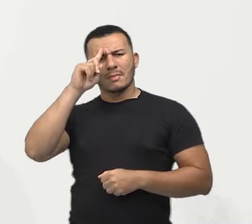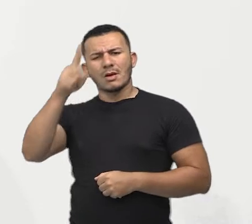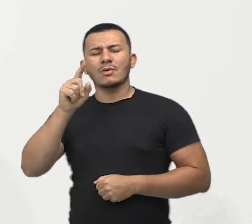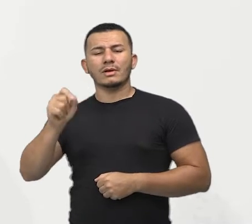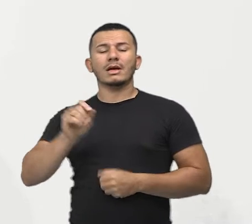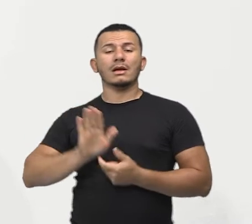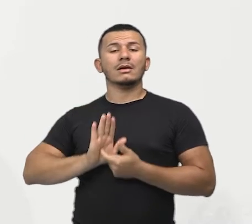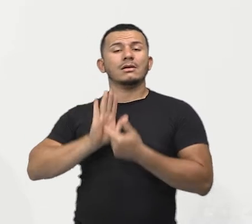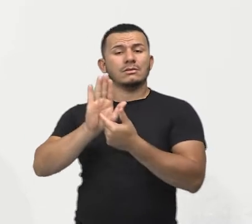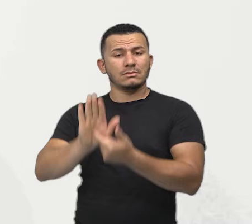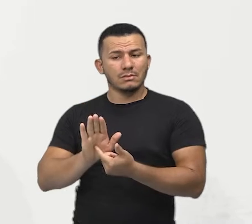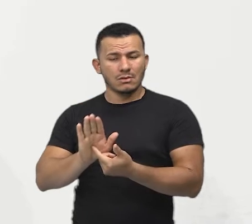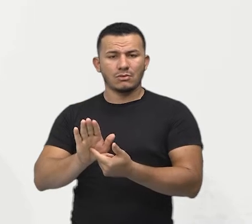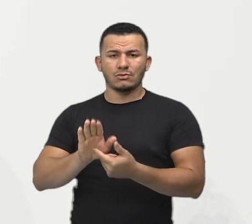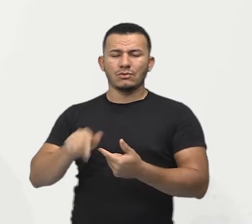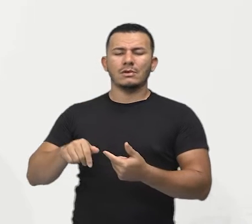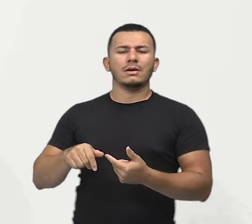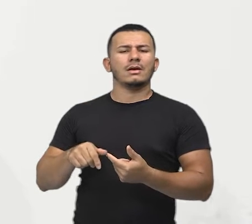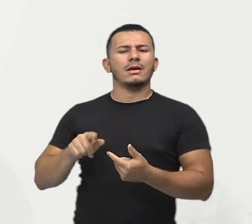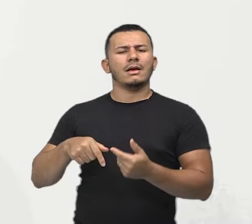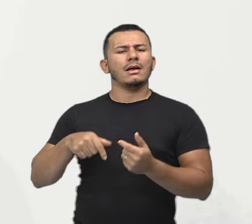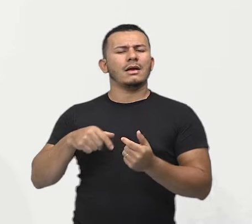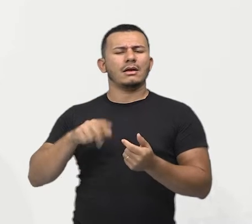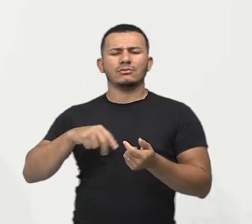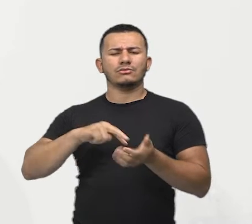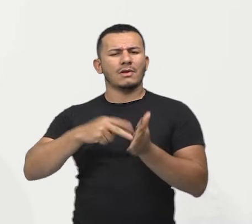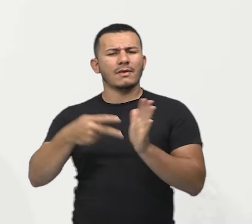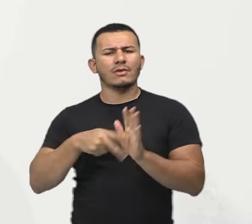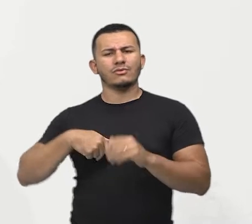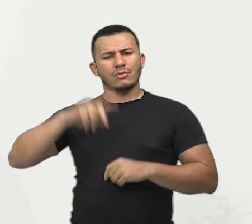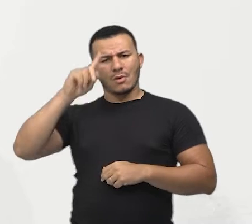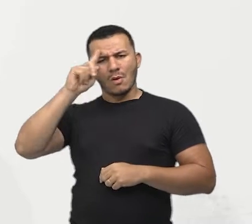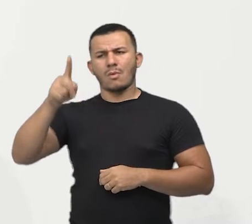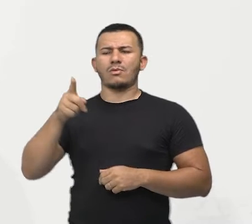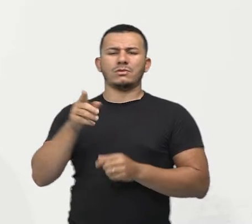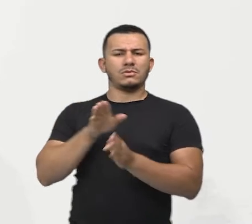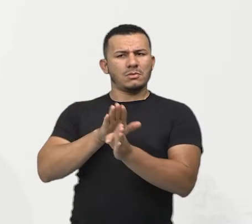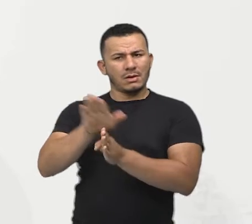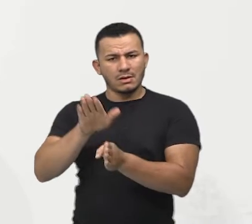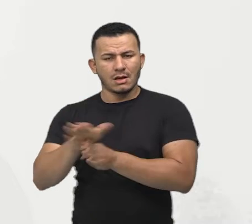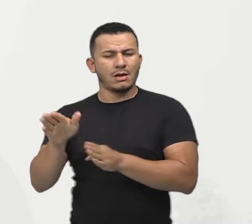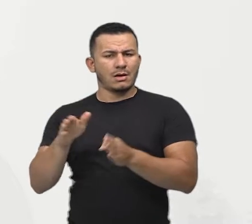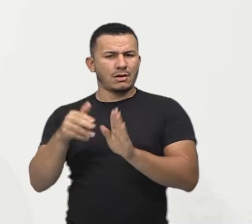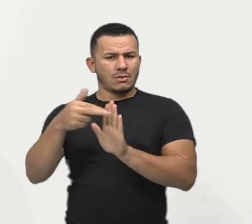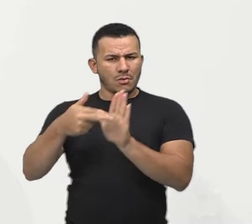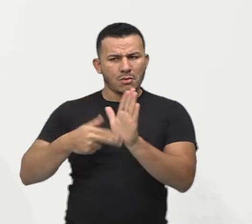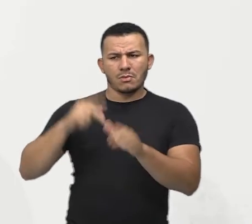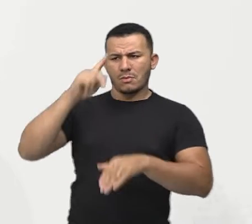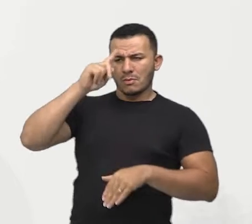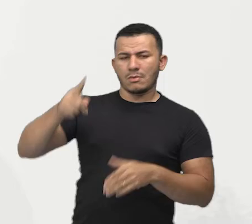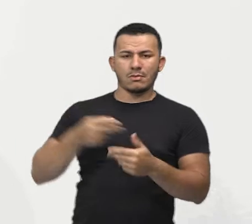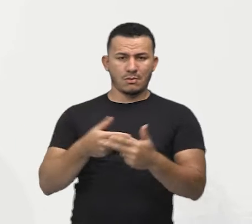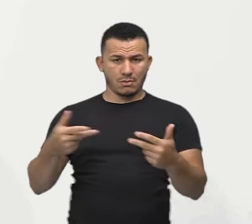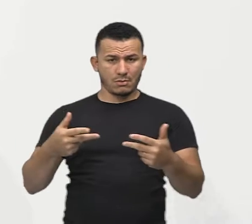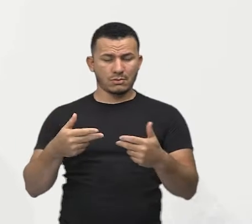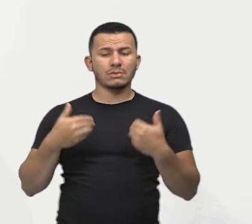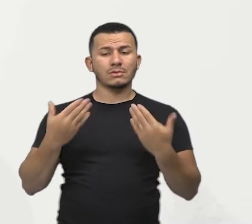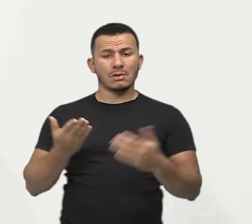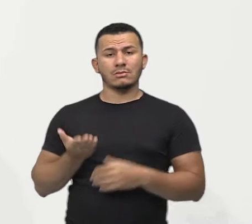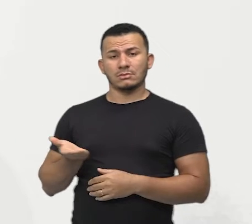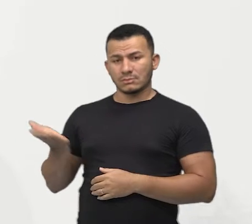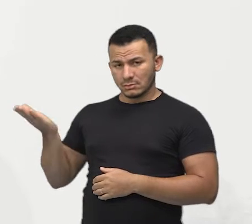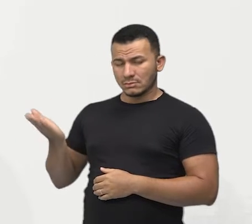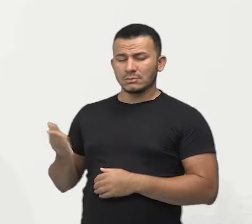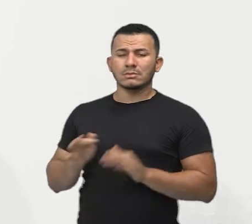expressam para a gente exatamente a ideia de ordem, certo? Então, essas frases imperativas terão verbos no